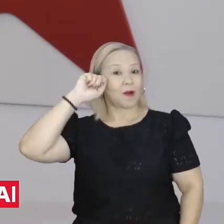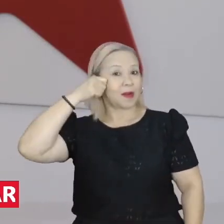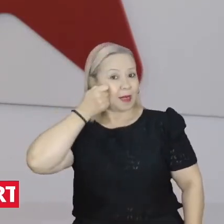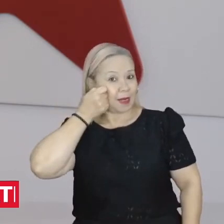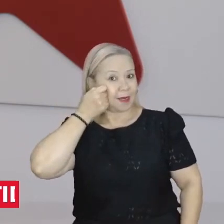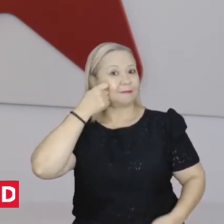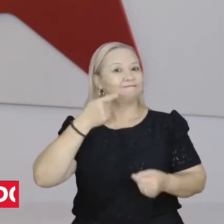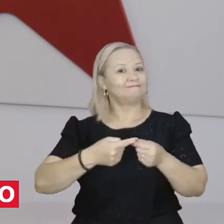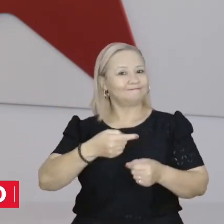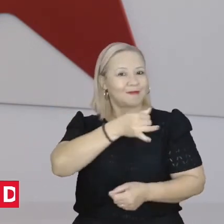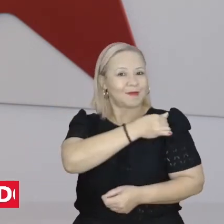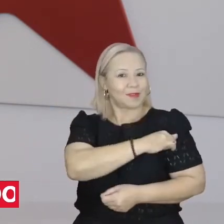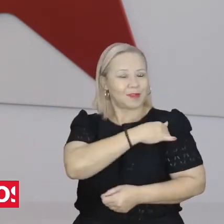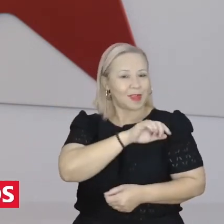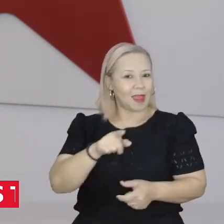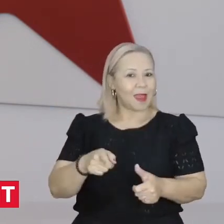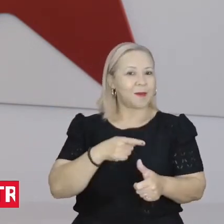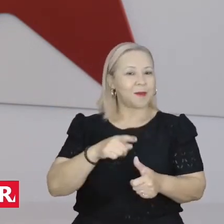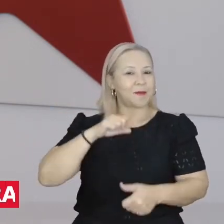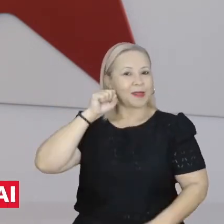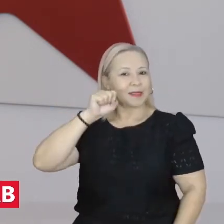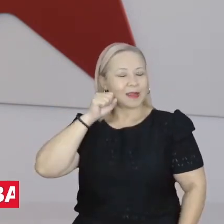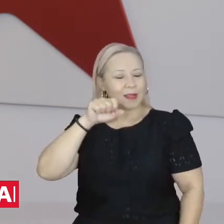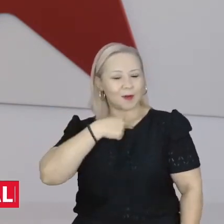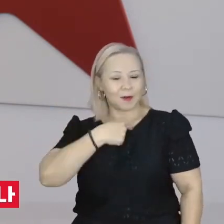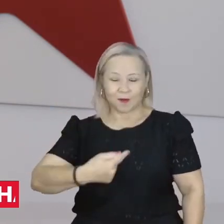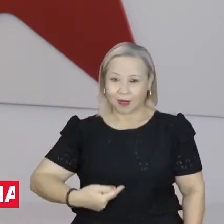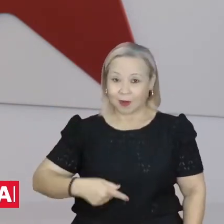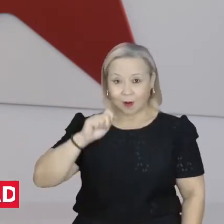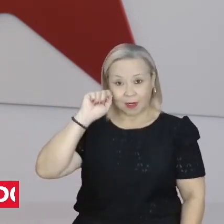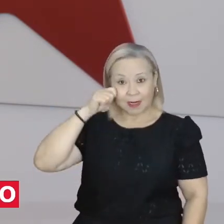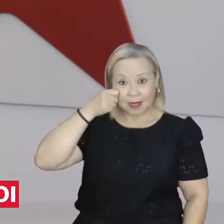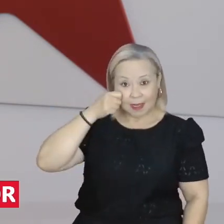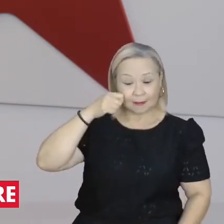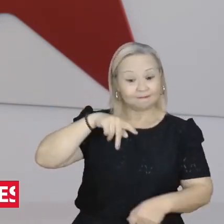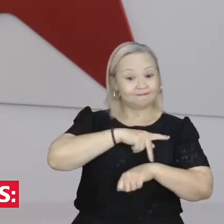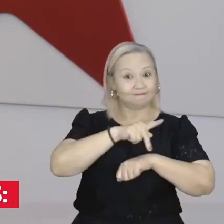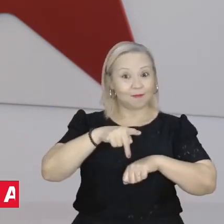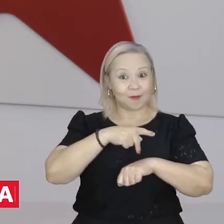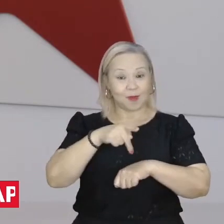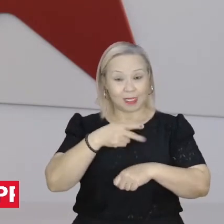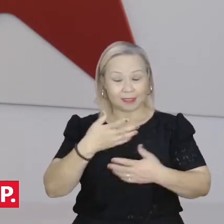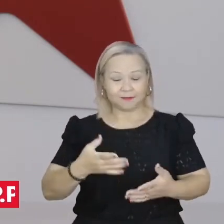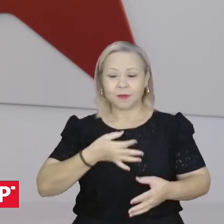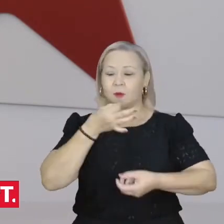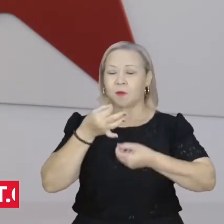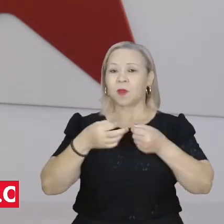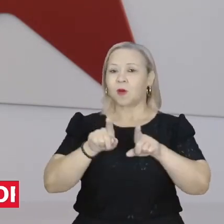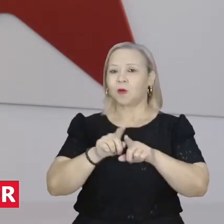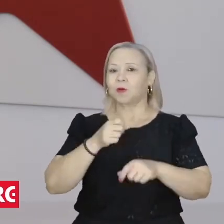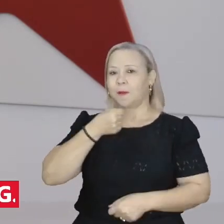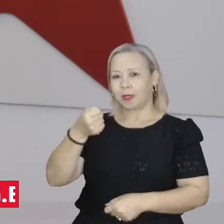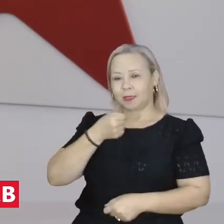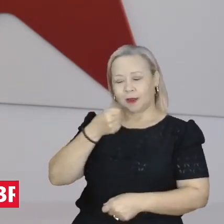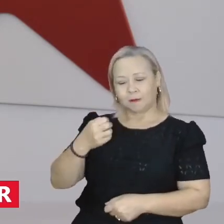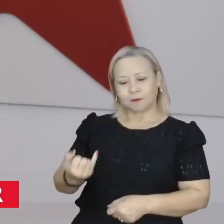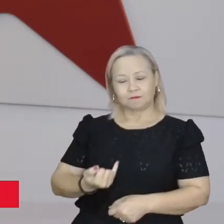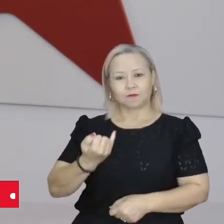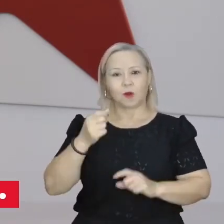pluralidade, né? Então, há um abuso excessivo, e a gente percebe que, para